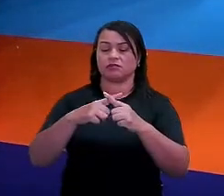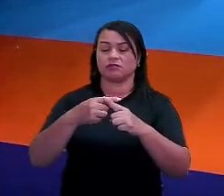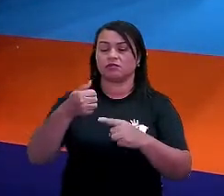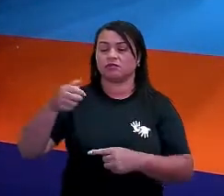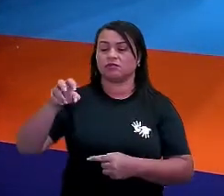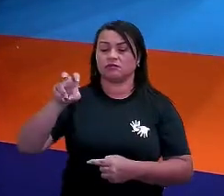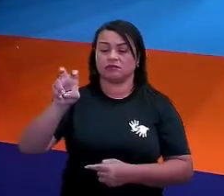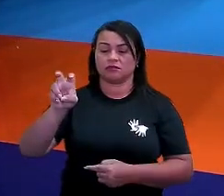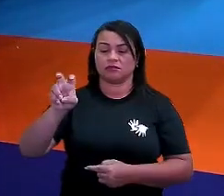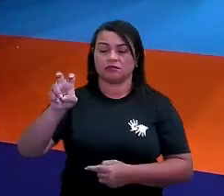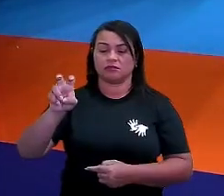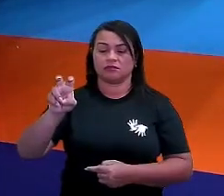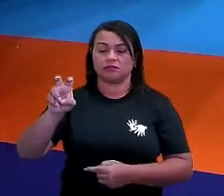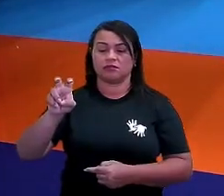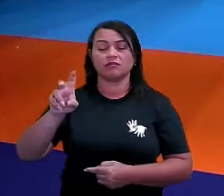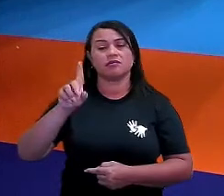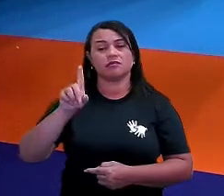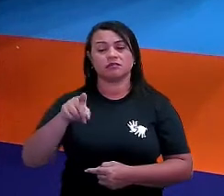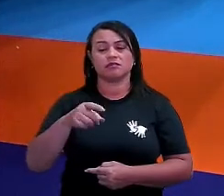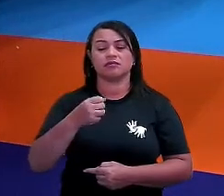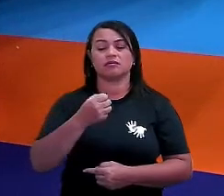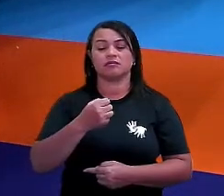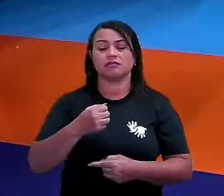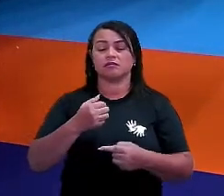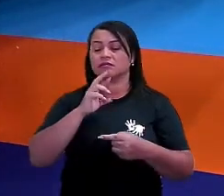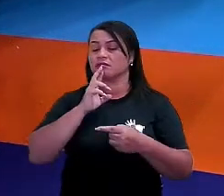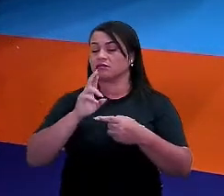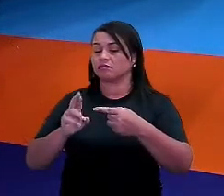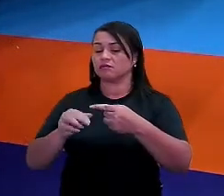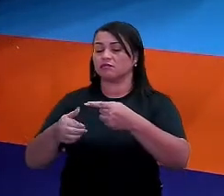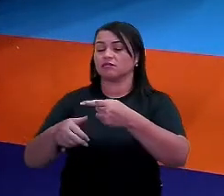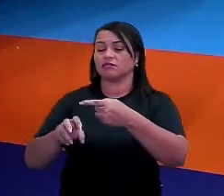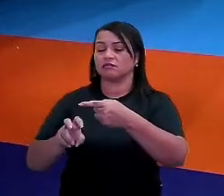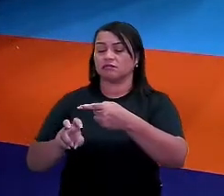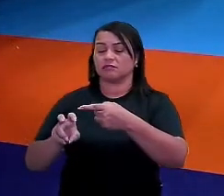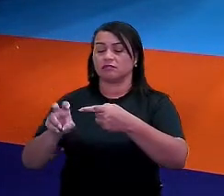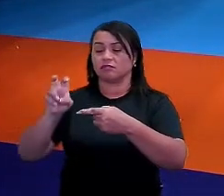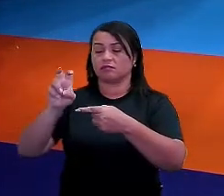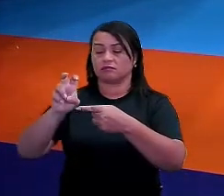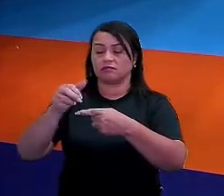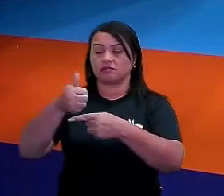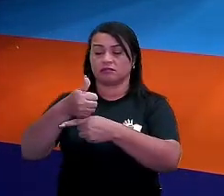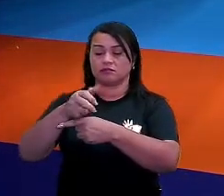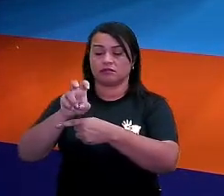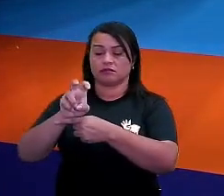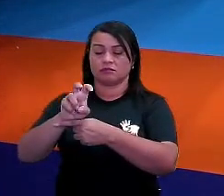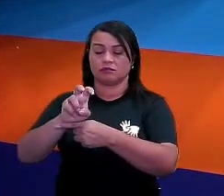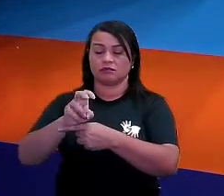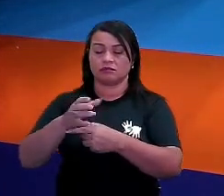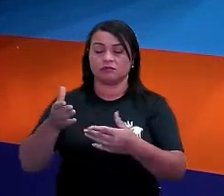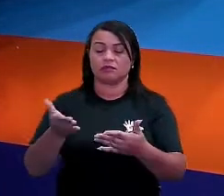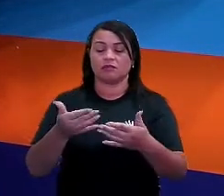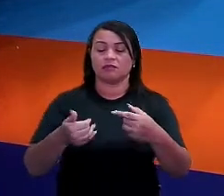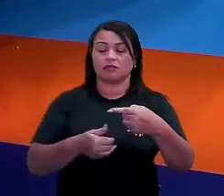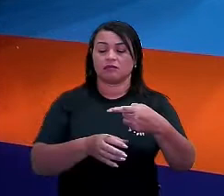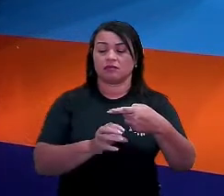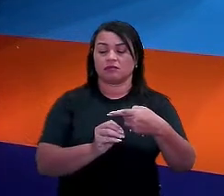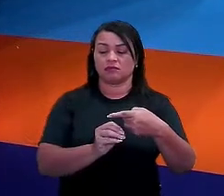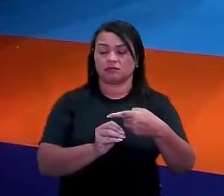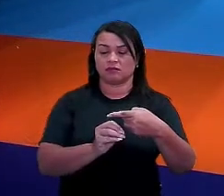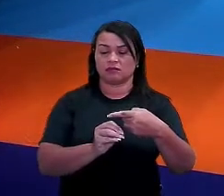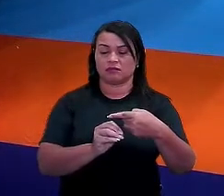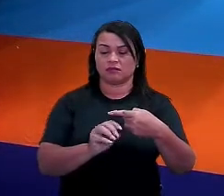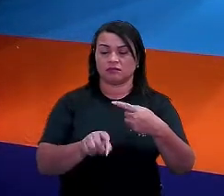né? Este será o numerador da resposta. Em seguida, multiplicamos o denominador do